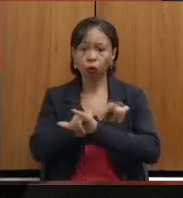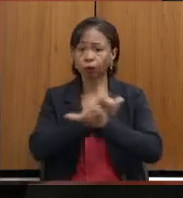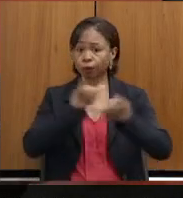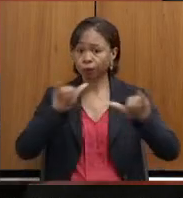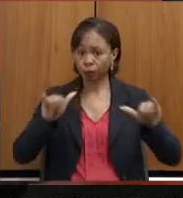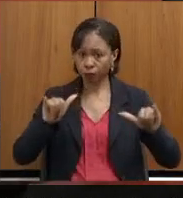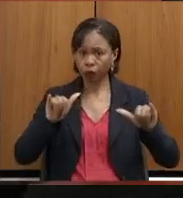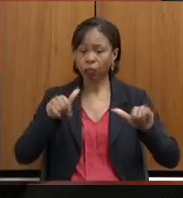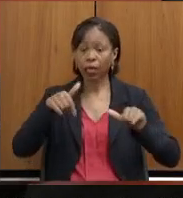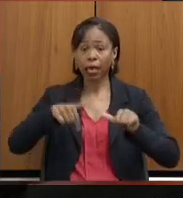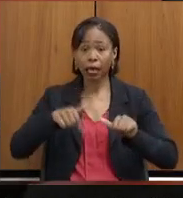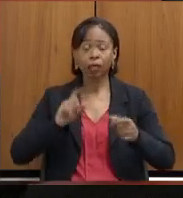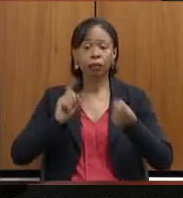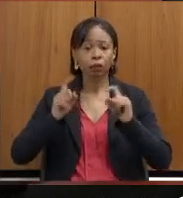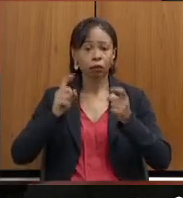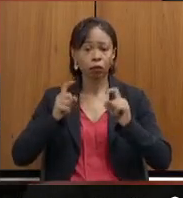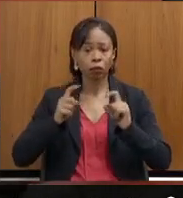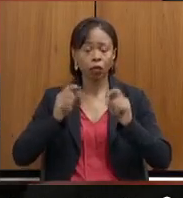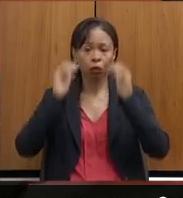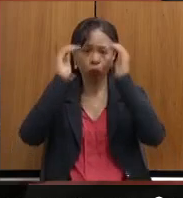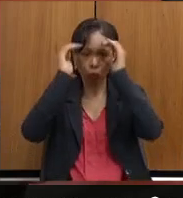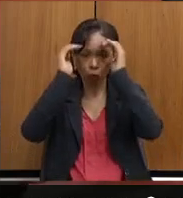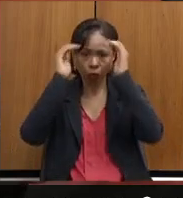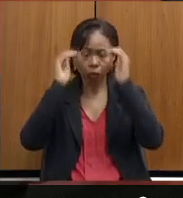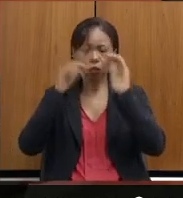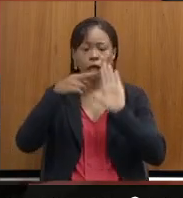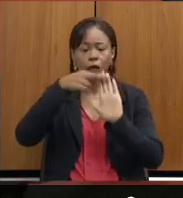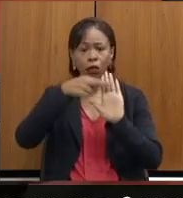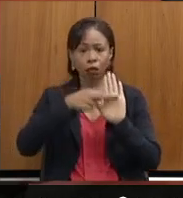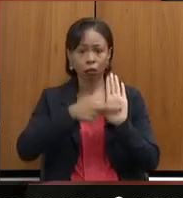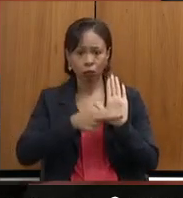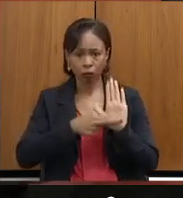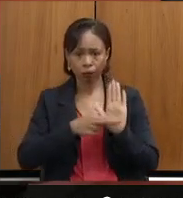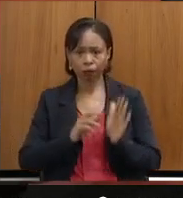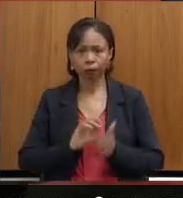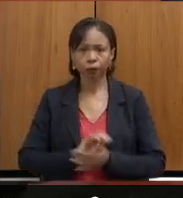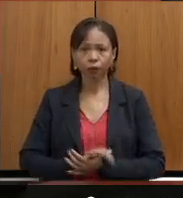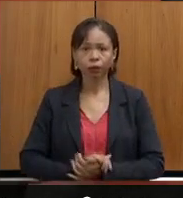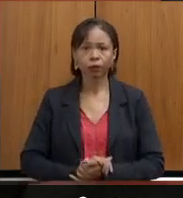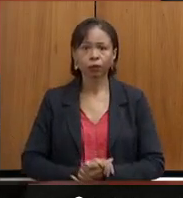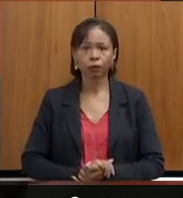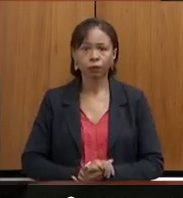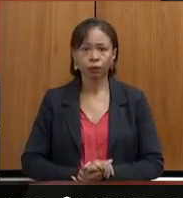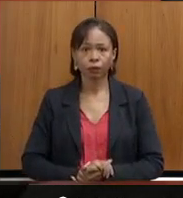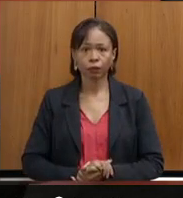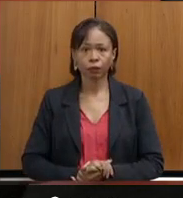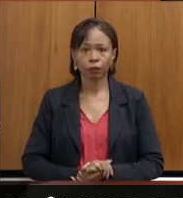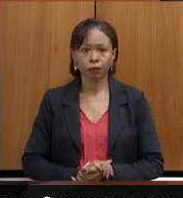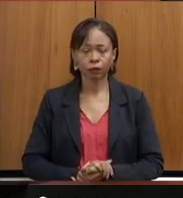que os atos desta reunião obedecerão as seguintes normas e procedimentos a